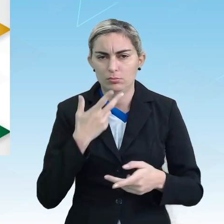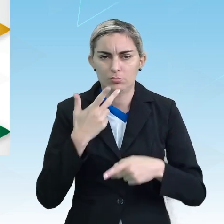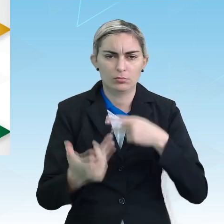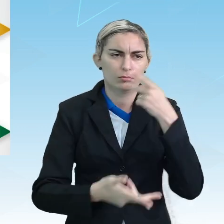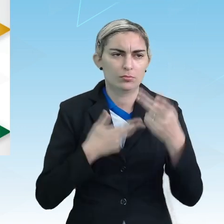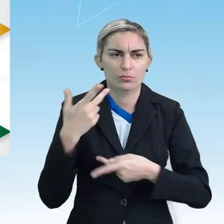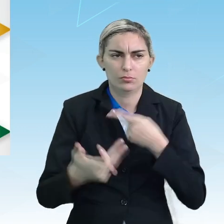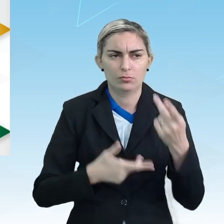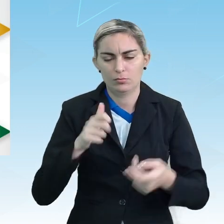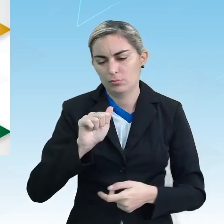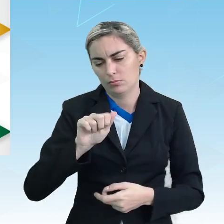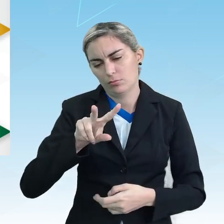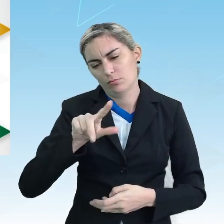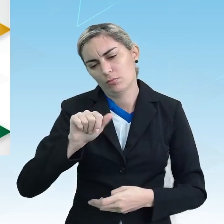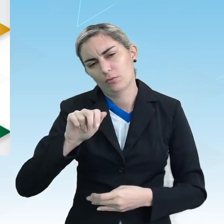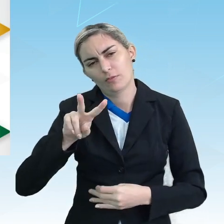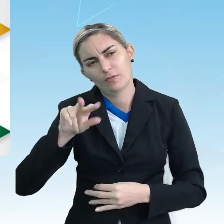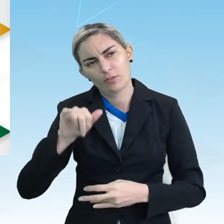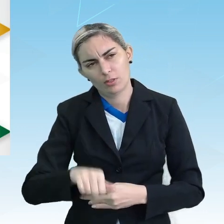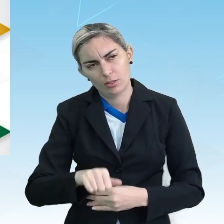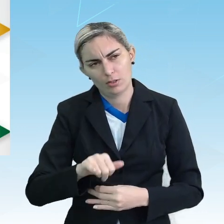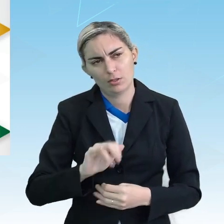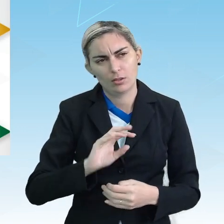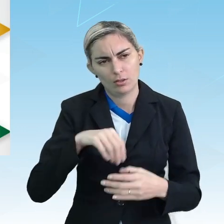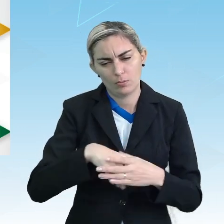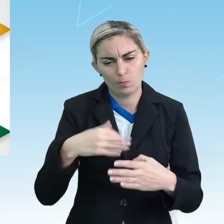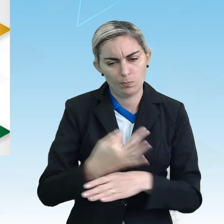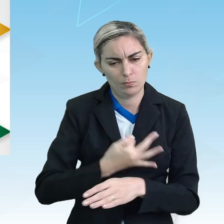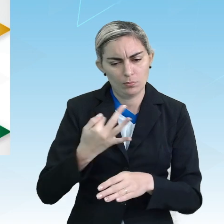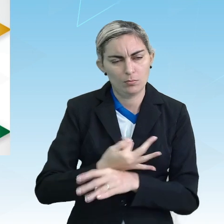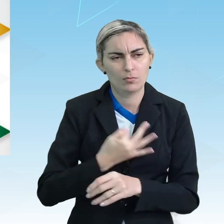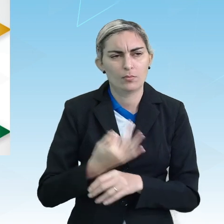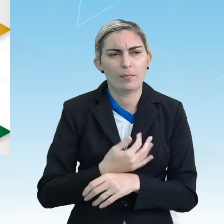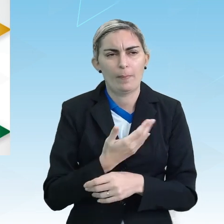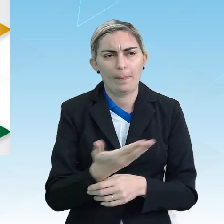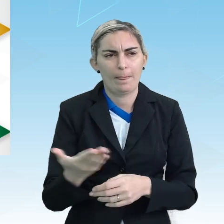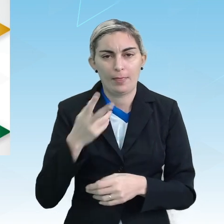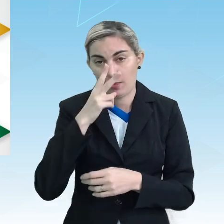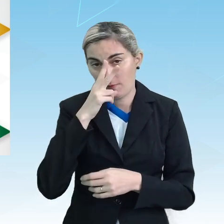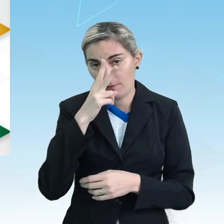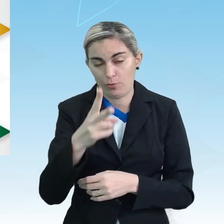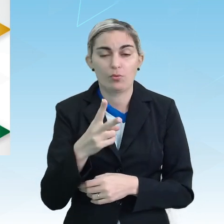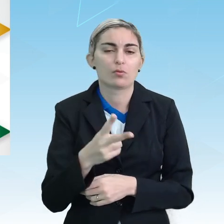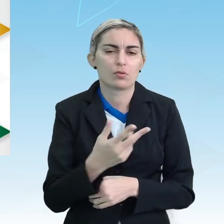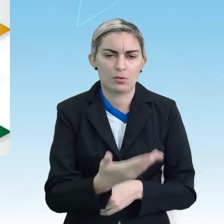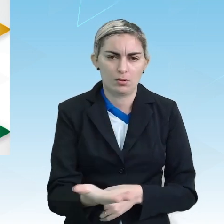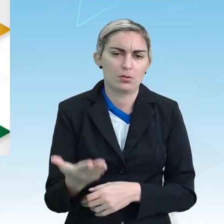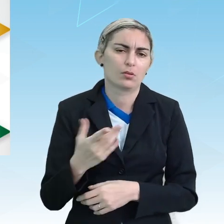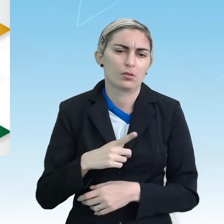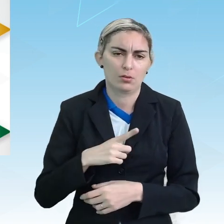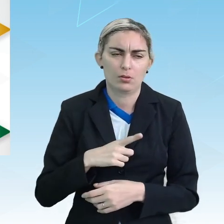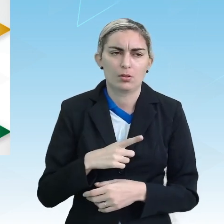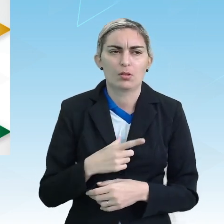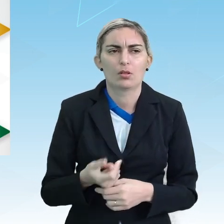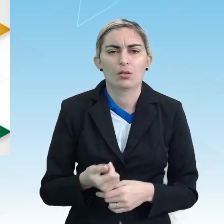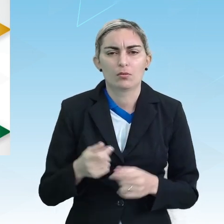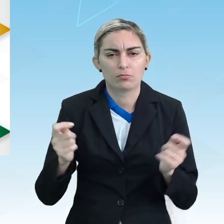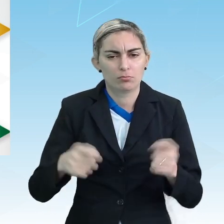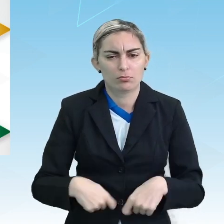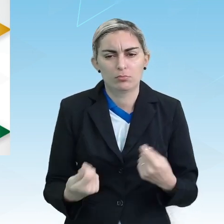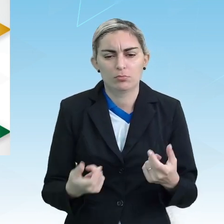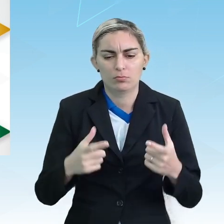sobre a alavanca interresistente. A força resistente dessa alavanca, ela vai